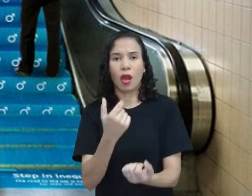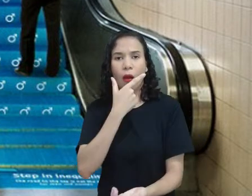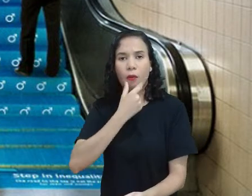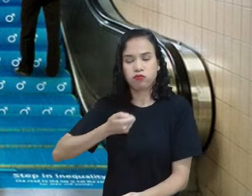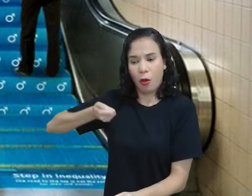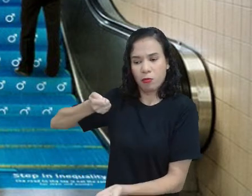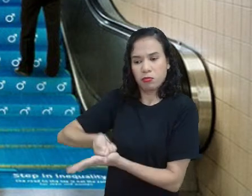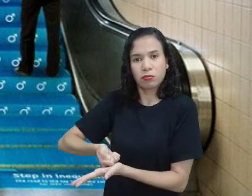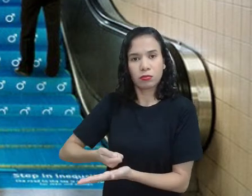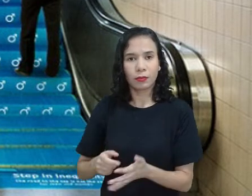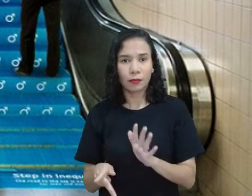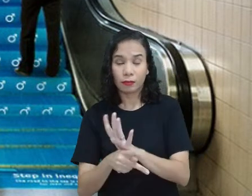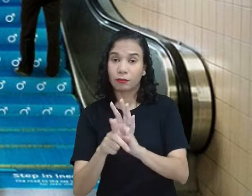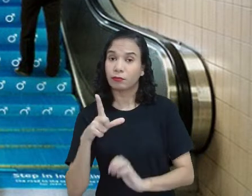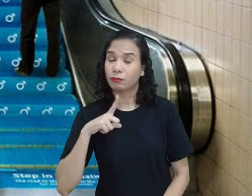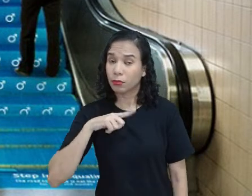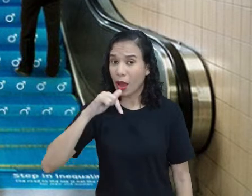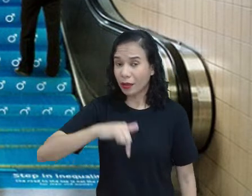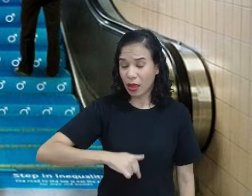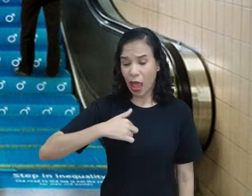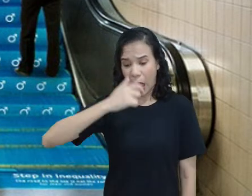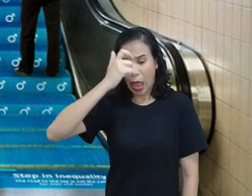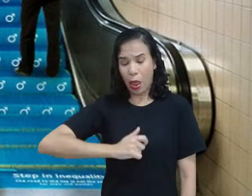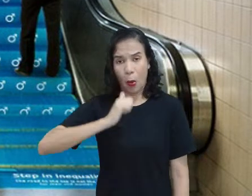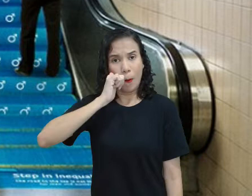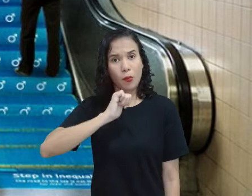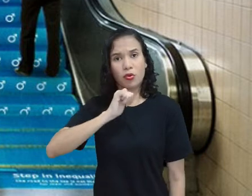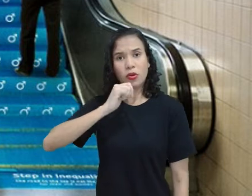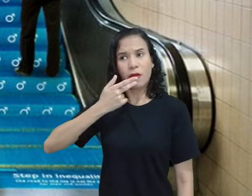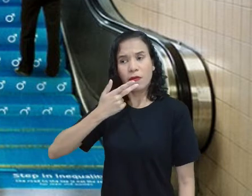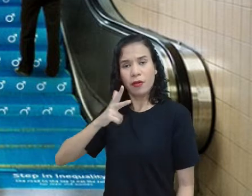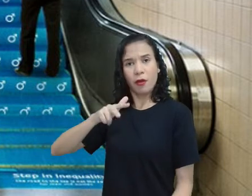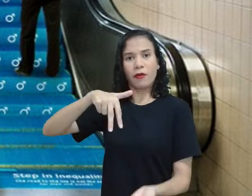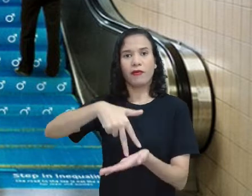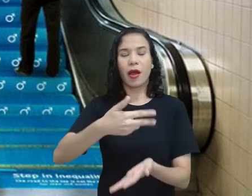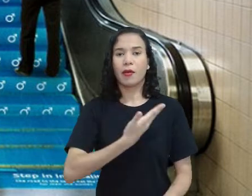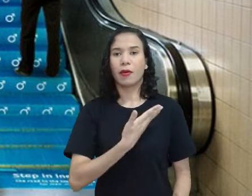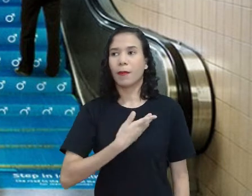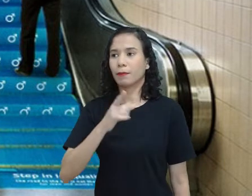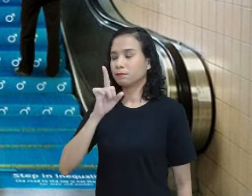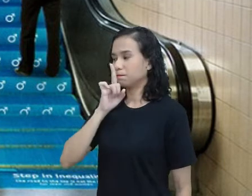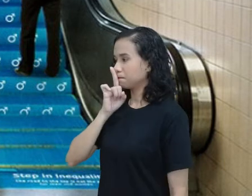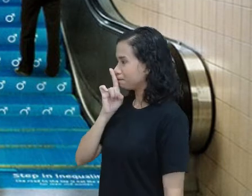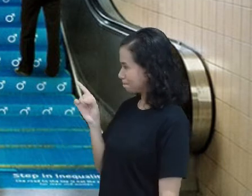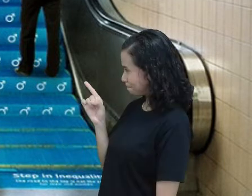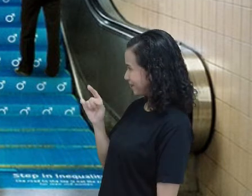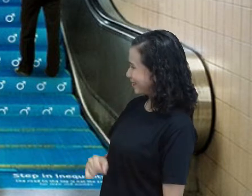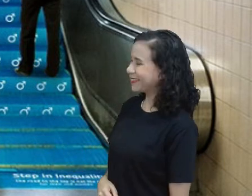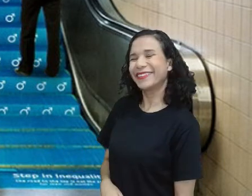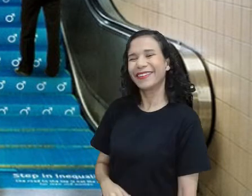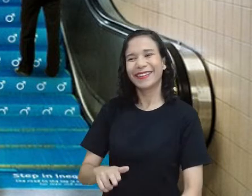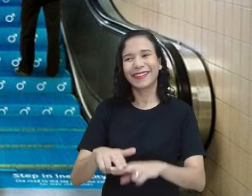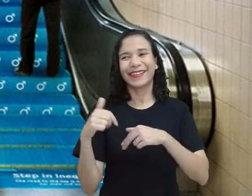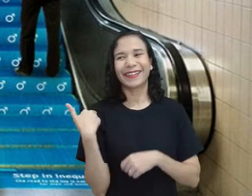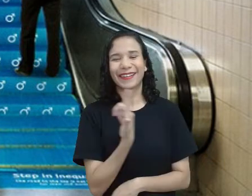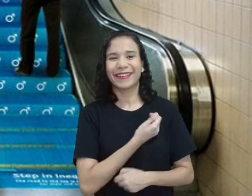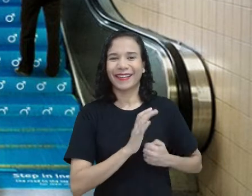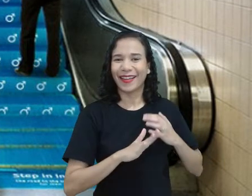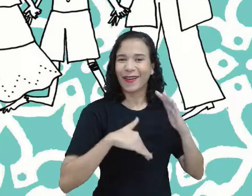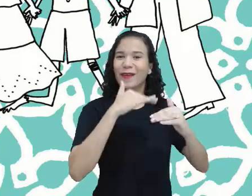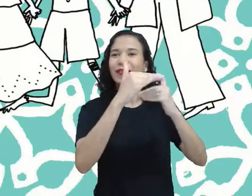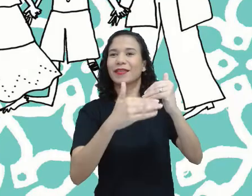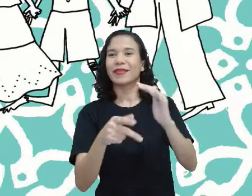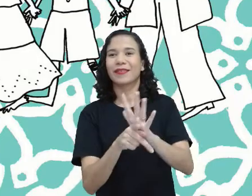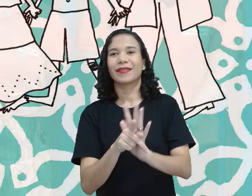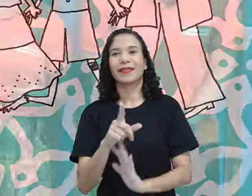como a nossa? Por isso que aqui, enquanto mulher, eu assumi esse lugar de fala e meu colega está aqui bem calado, para a gente poder continuar com